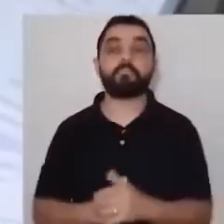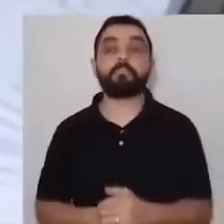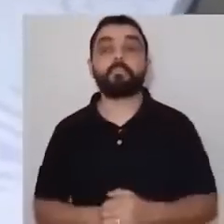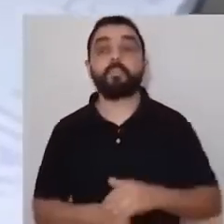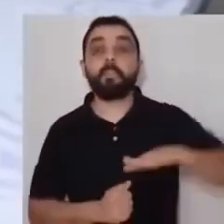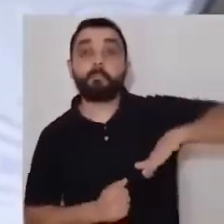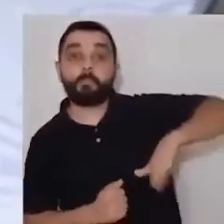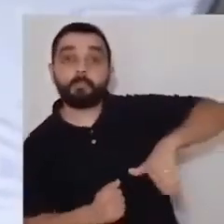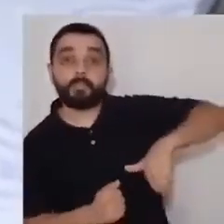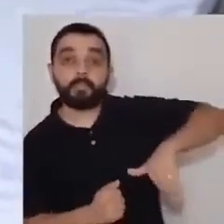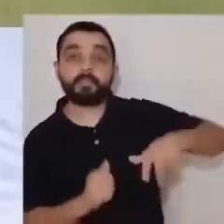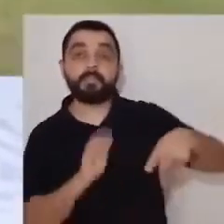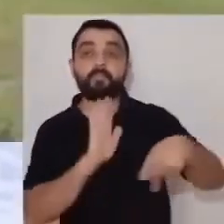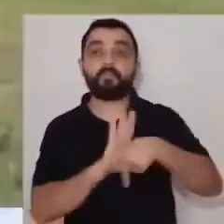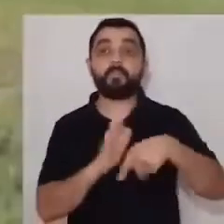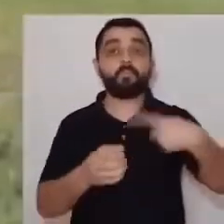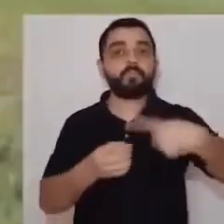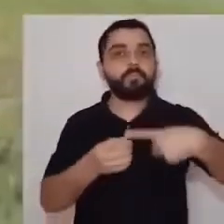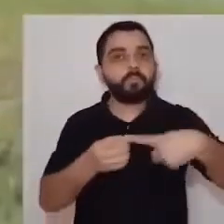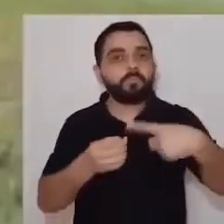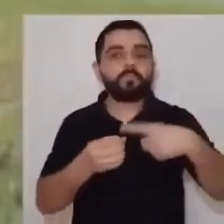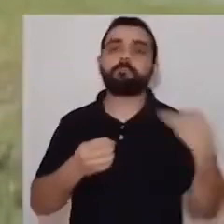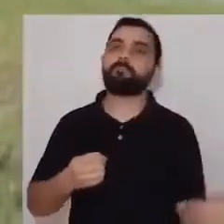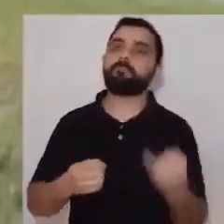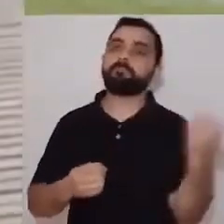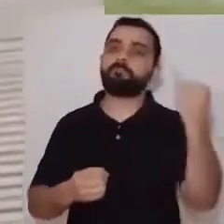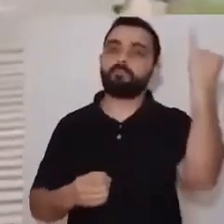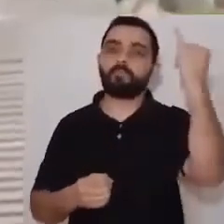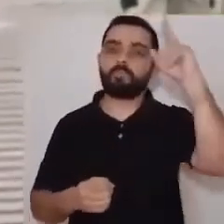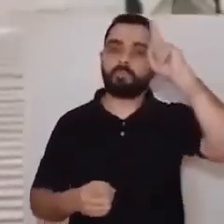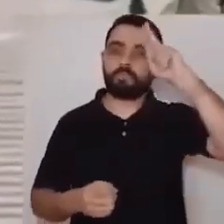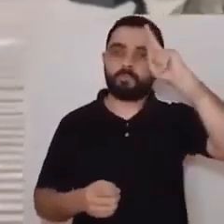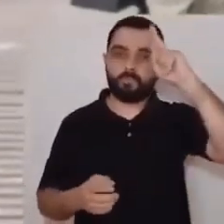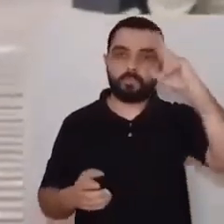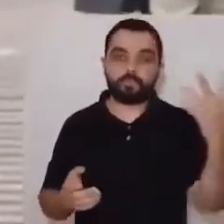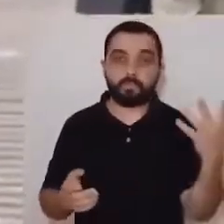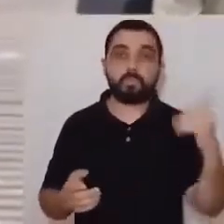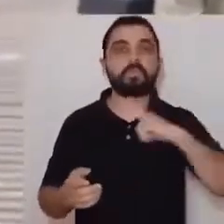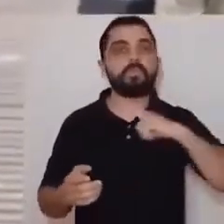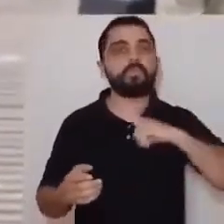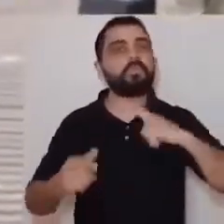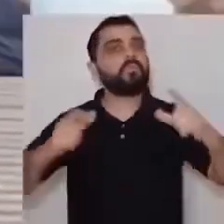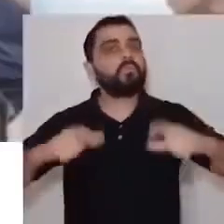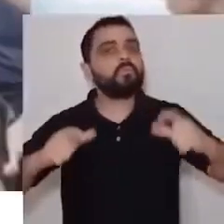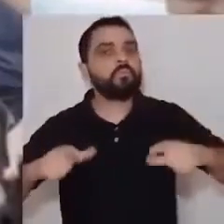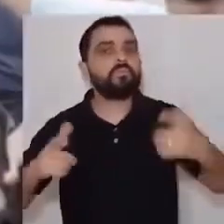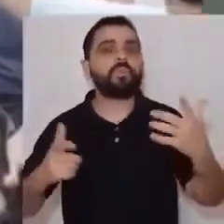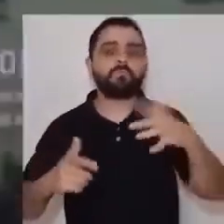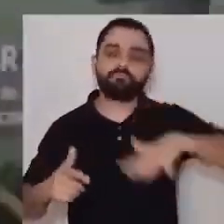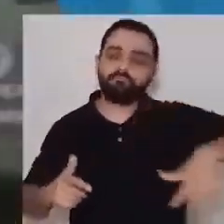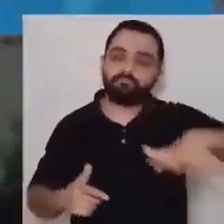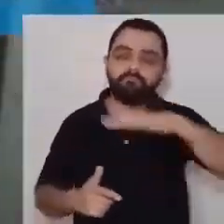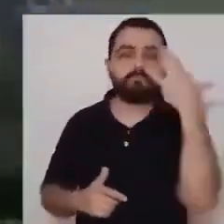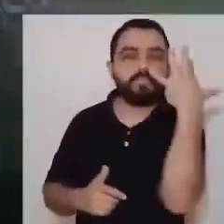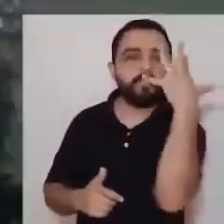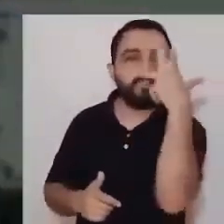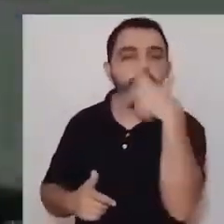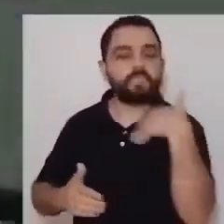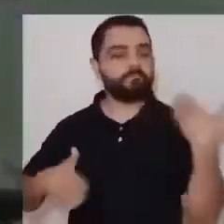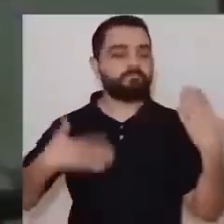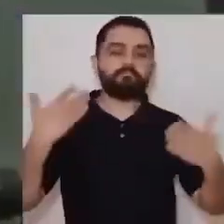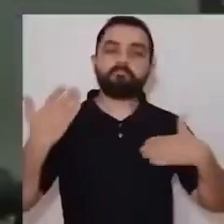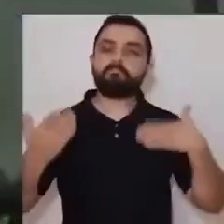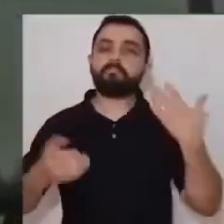Localizado no litoral rústico paranaense, em uma cidade considerada patrimônio histórico, o Formar oferece a garantia de um belo